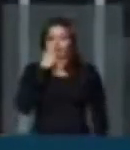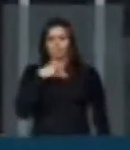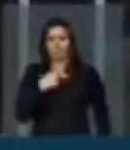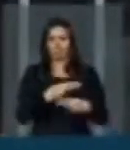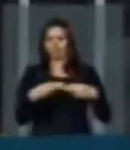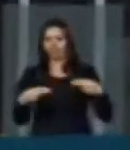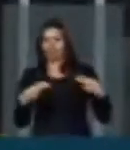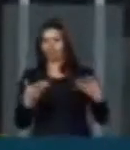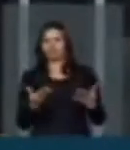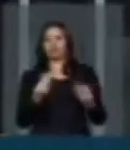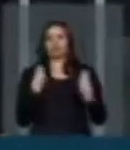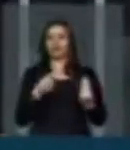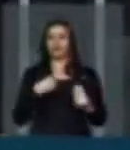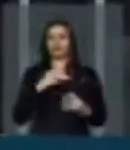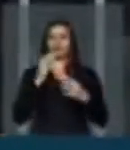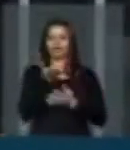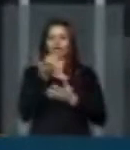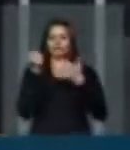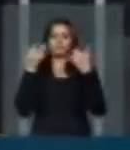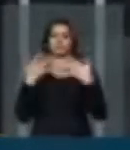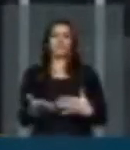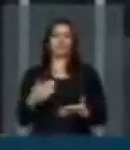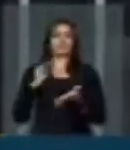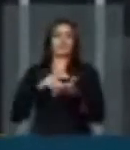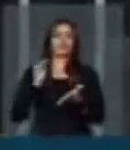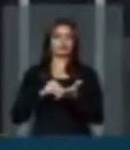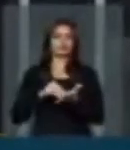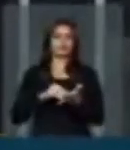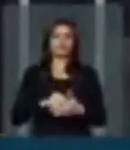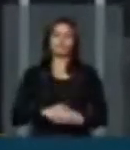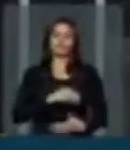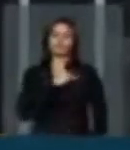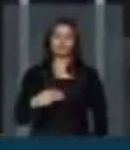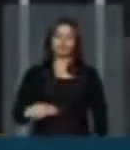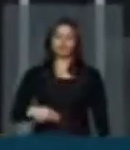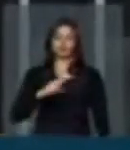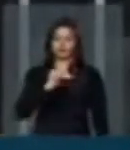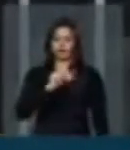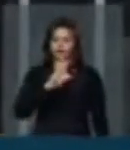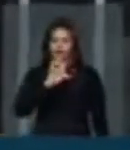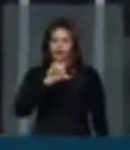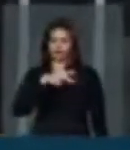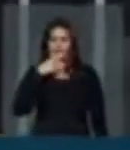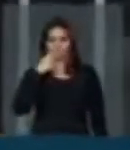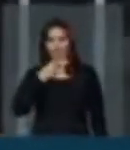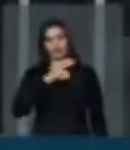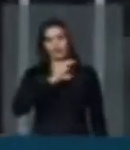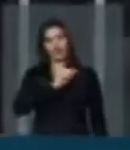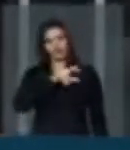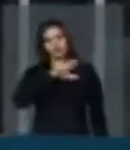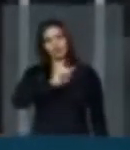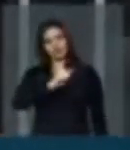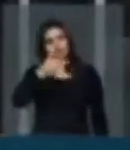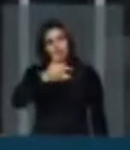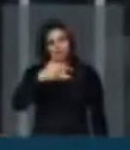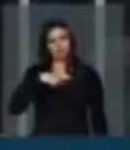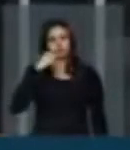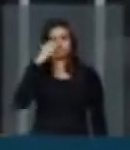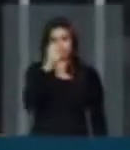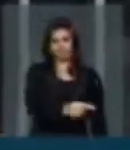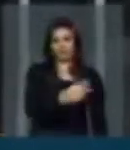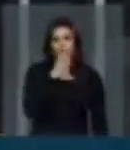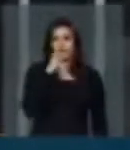todos aqueles que tentam justificar os seus malfeitos. Diz a ministra Carmen Lúcia, ao comentar a tese do Caixa 2, levantada pelo